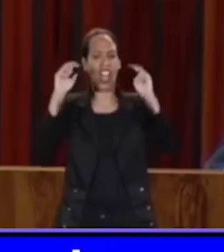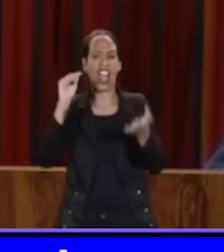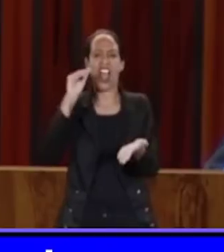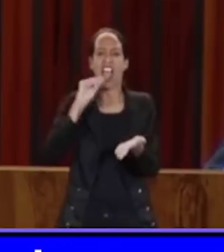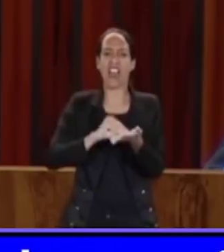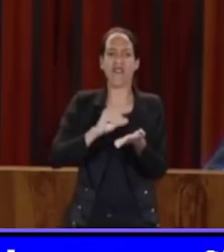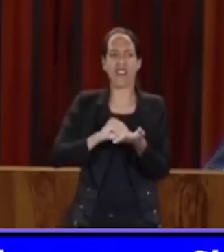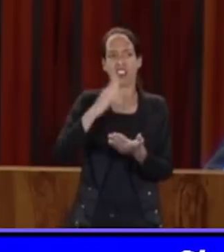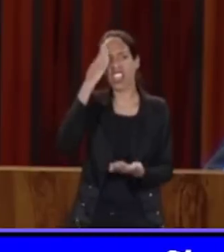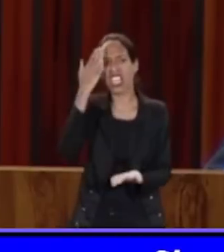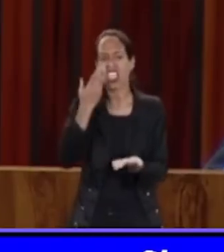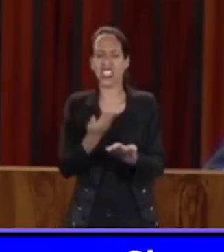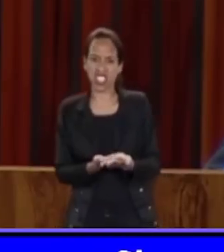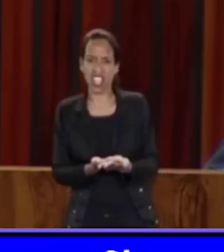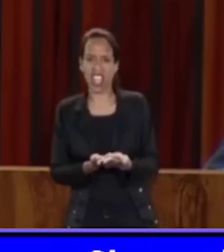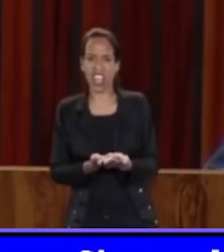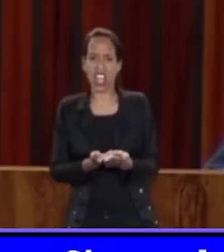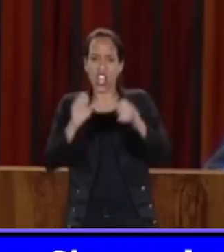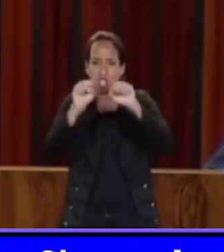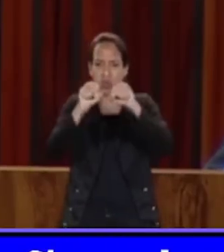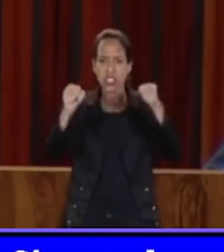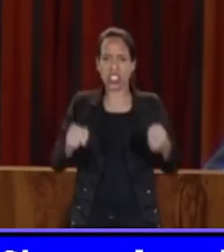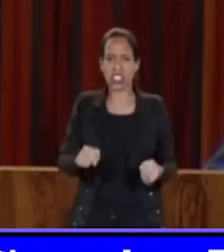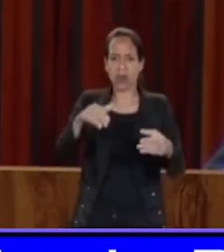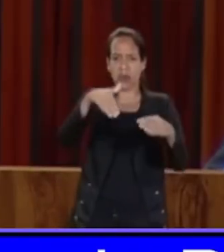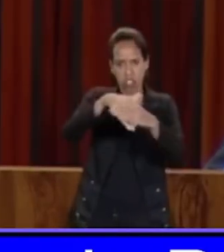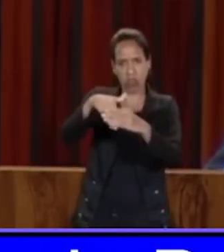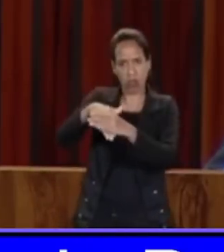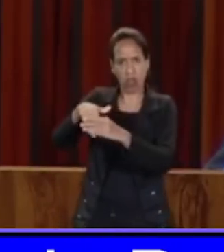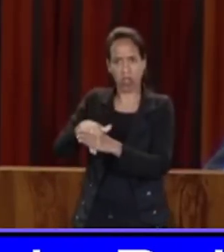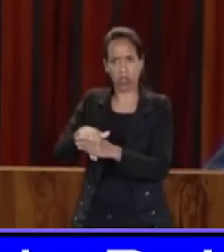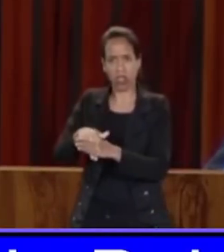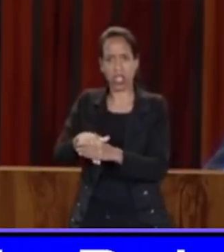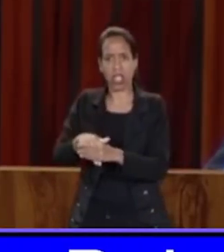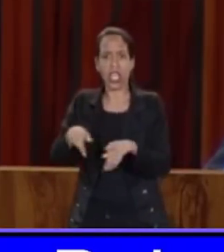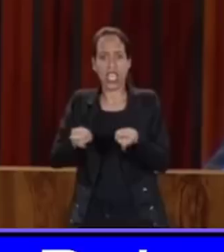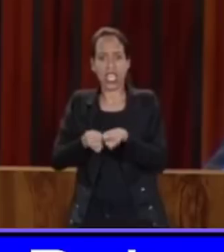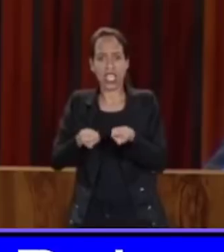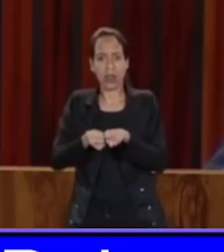de confiabilidade do sistema eletrônico de votação e a